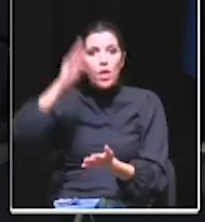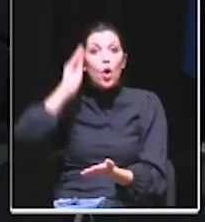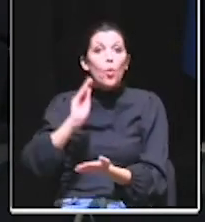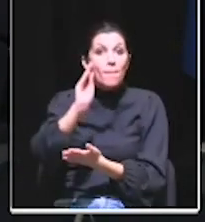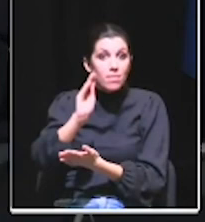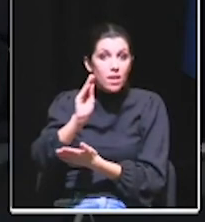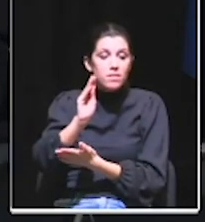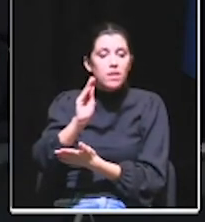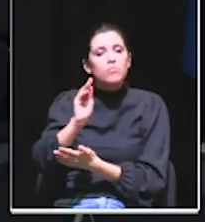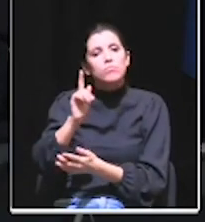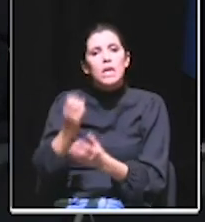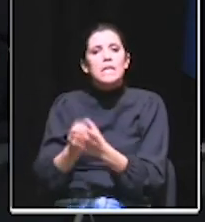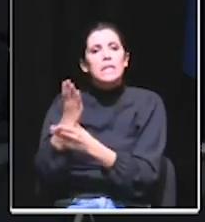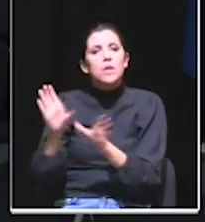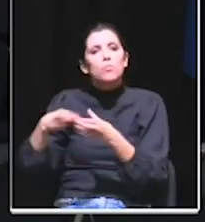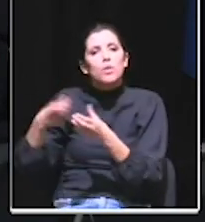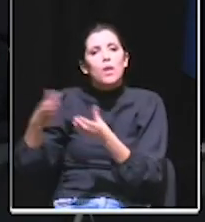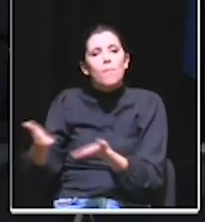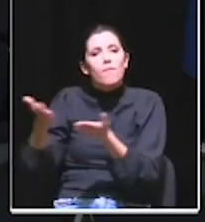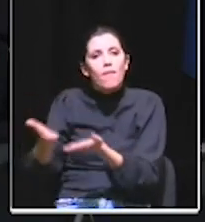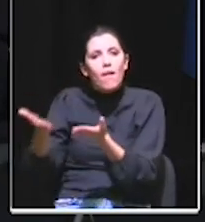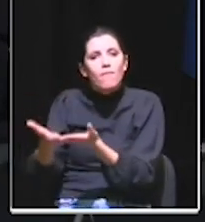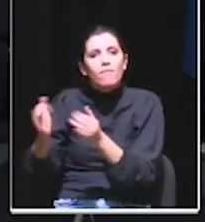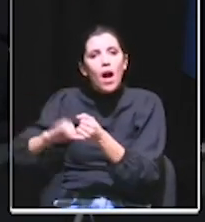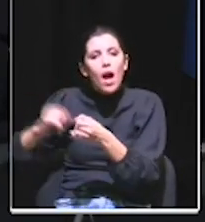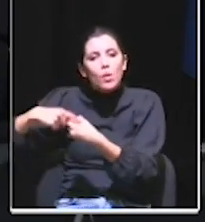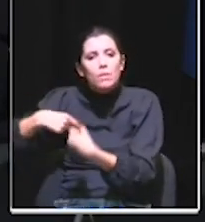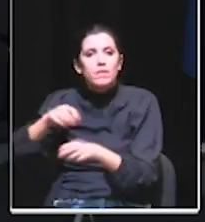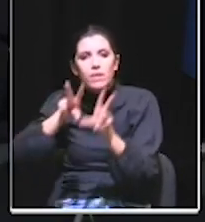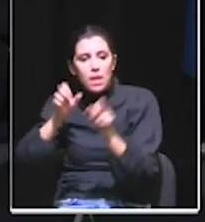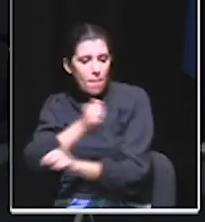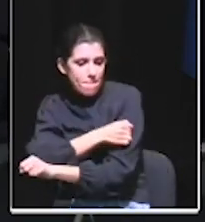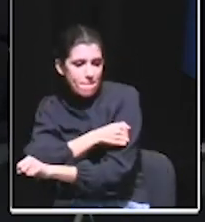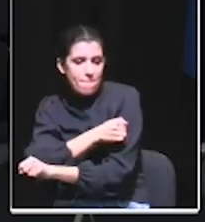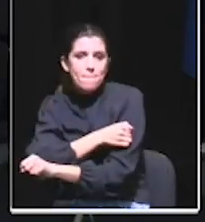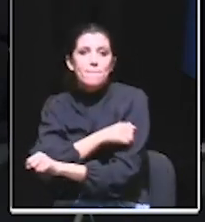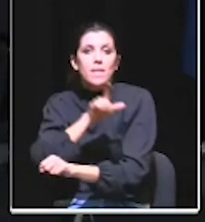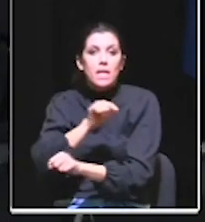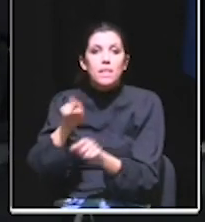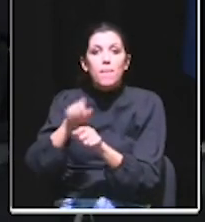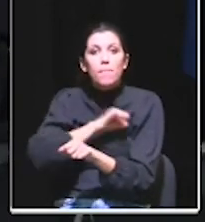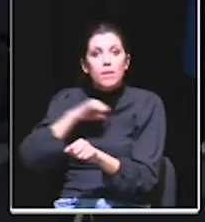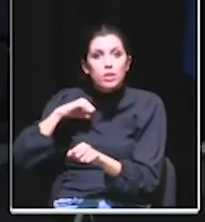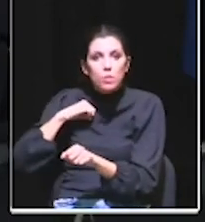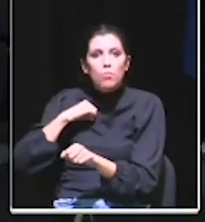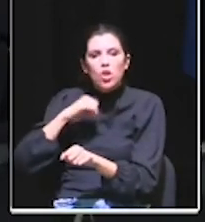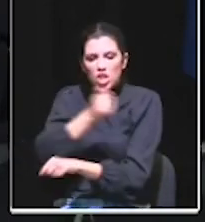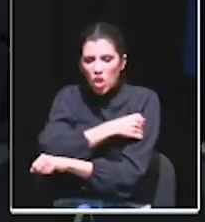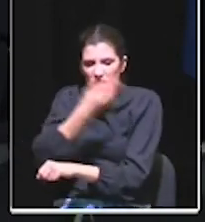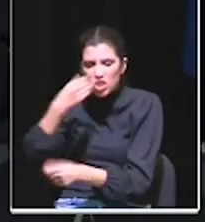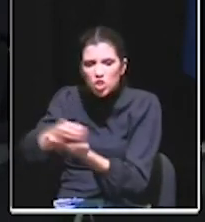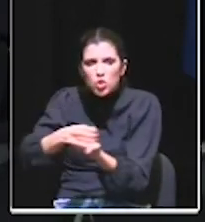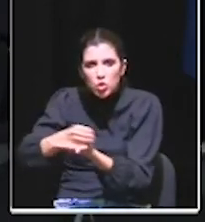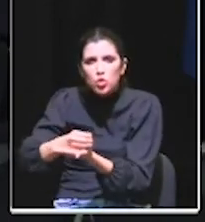recomendação para a criação de um programa de incentivo às cooperativas habitacionais e para a recuperação do património devoluto. É uma questão